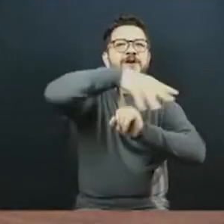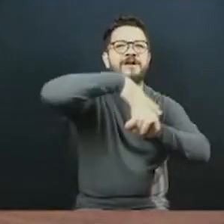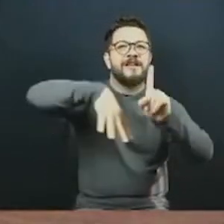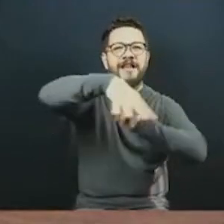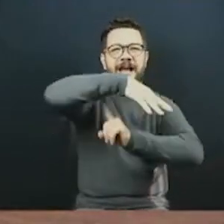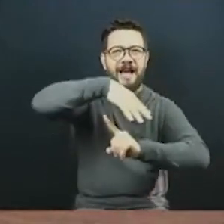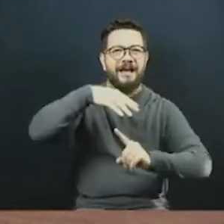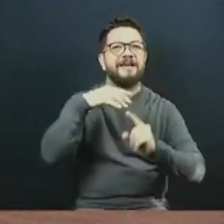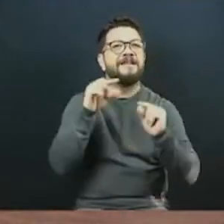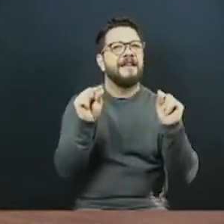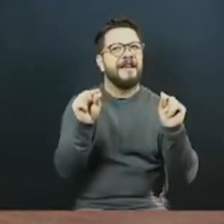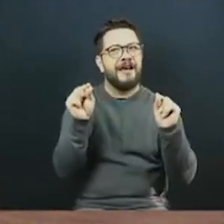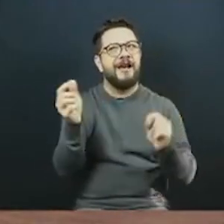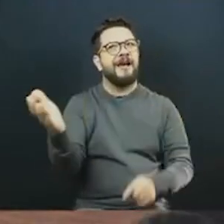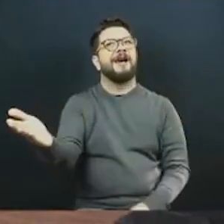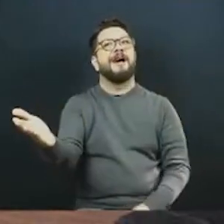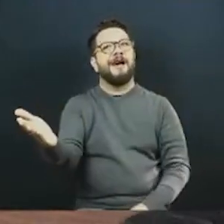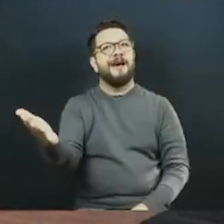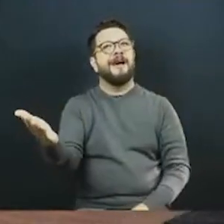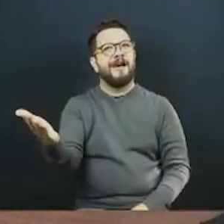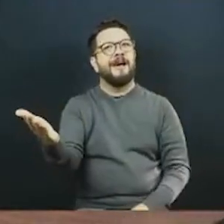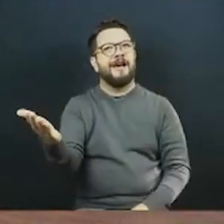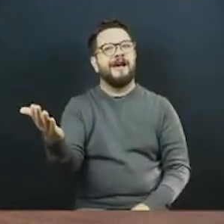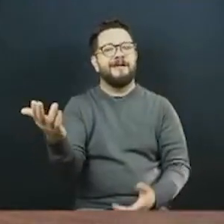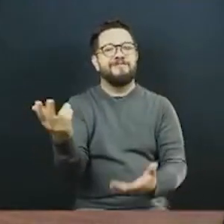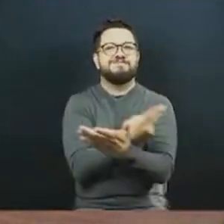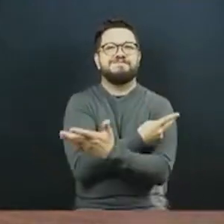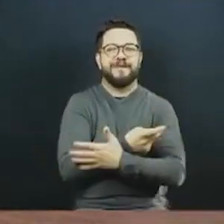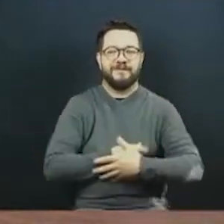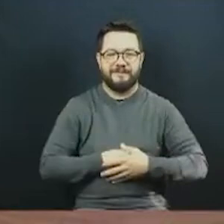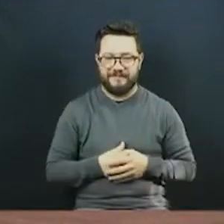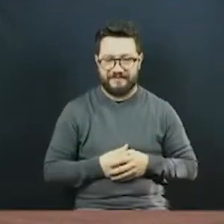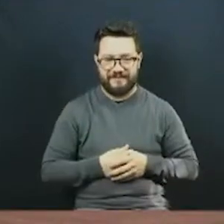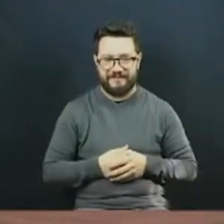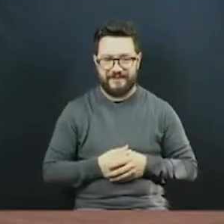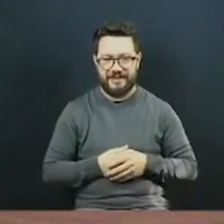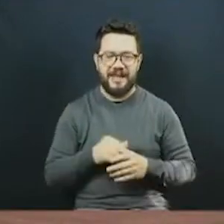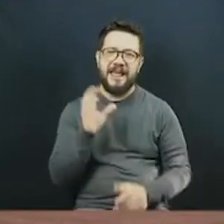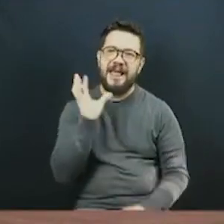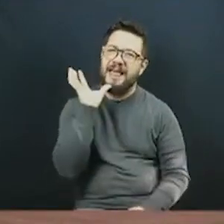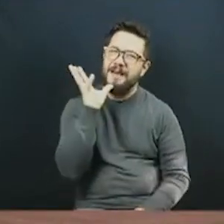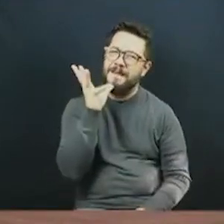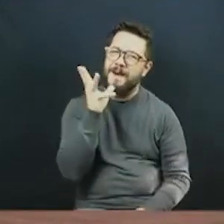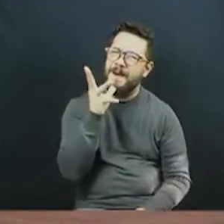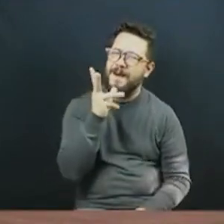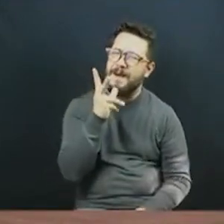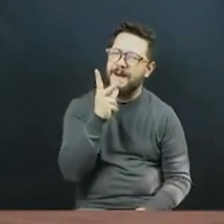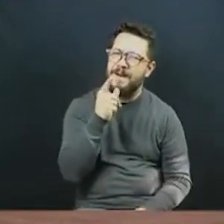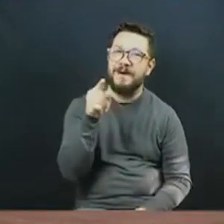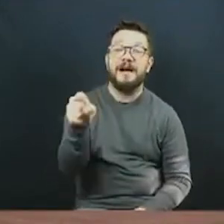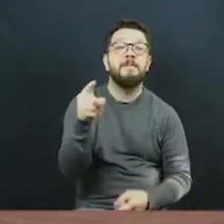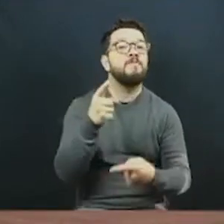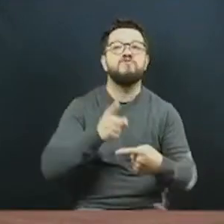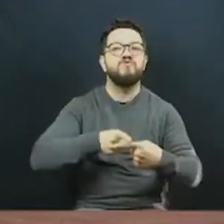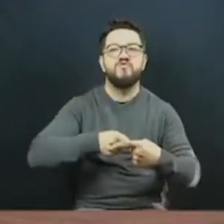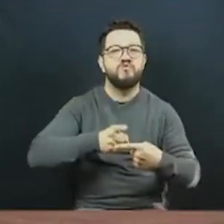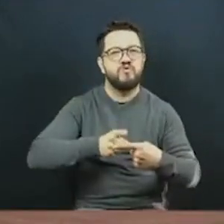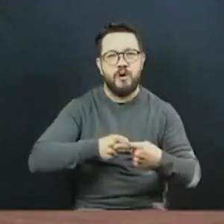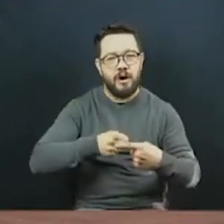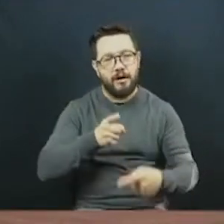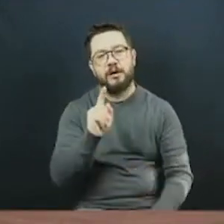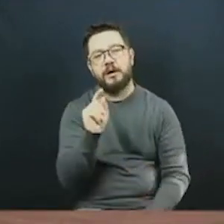Então, o que acontece? Essa demora toda nessa obra aconteceu muito, sim, por causa